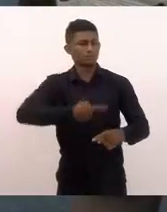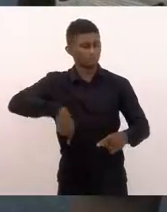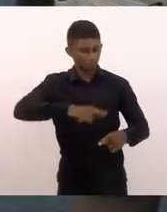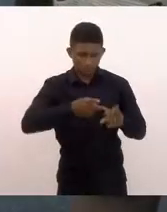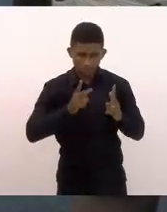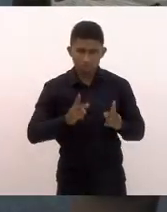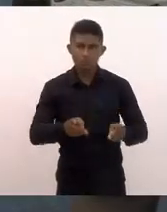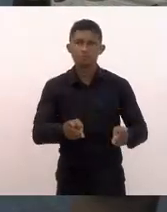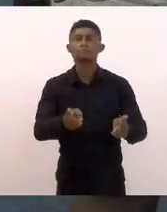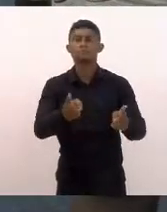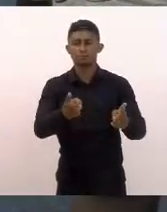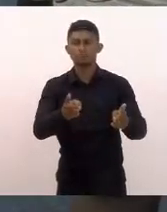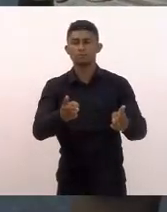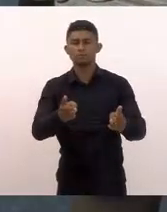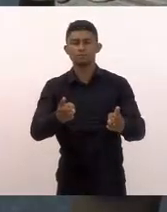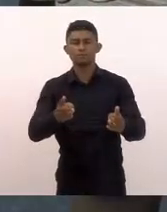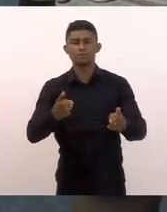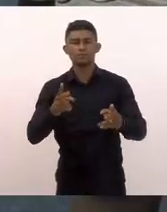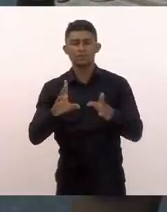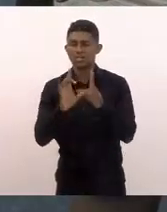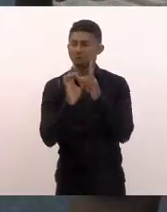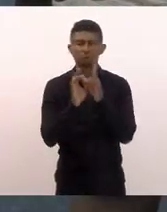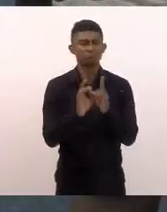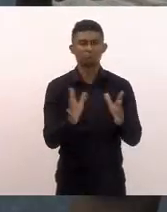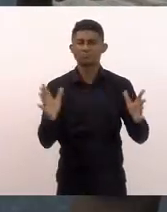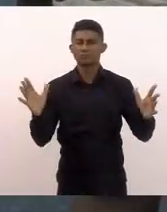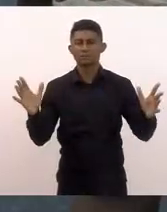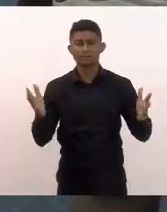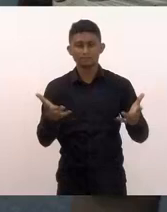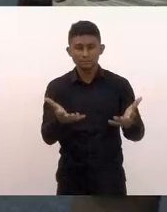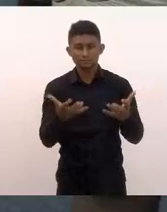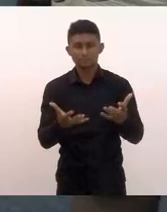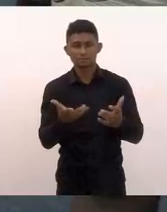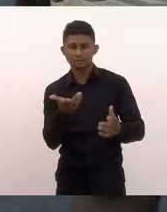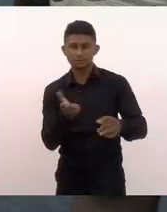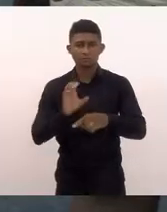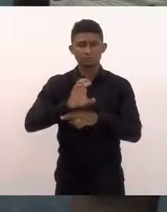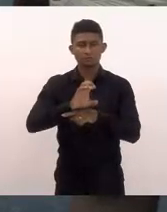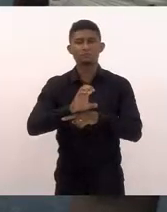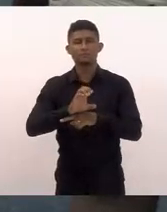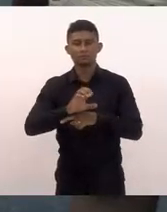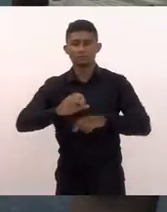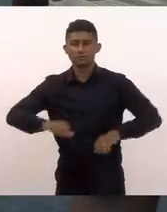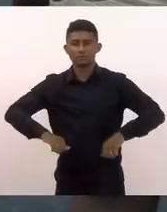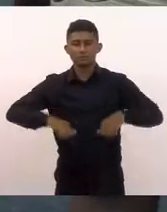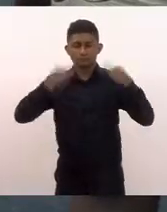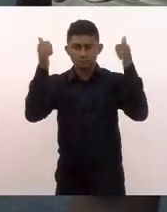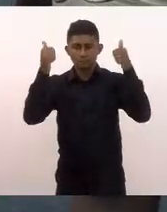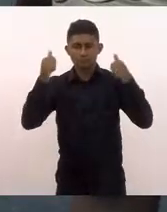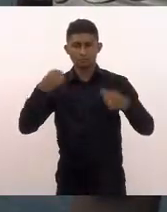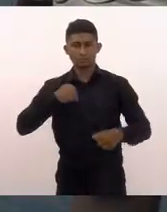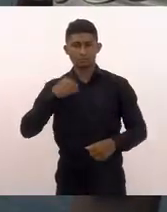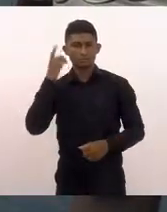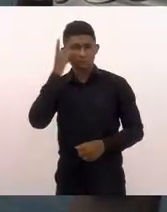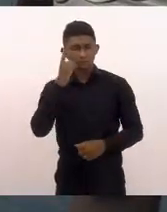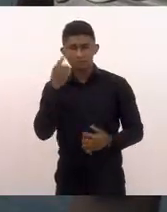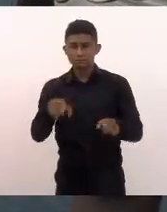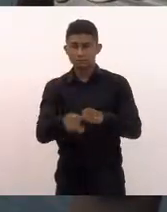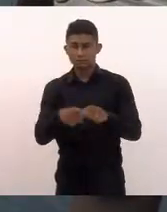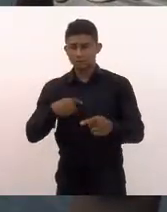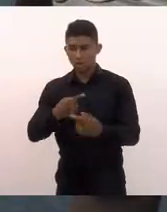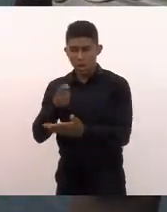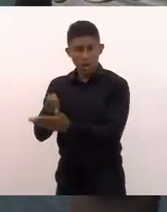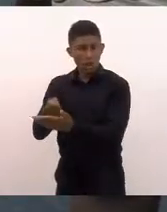mandato independente. A tudo aquilo que for em prol de melhoria do Estado, pode contar com esse deputado. Mas quando tiver que cobrar melhorias,